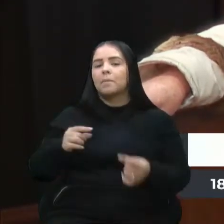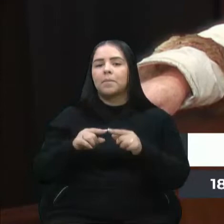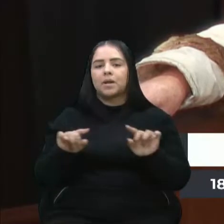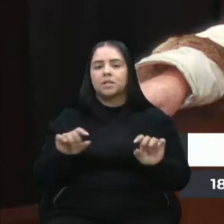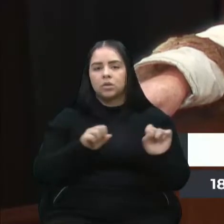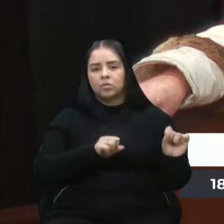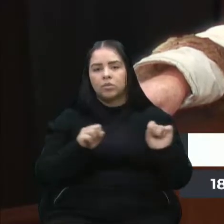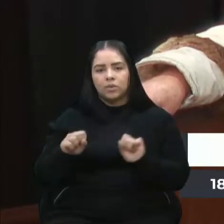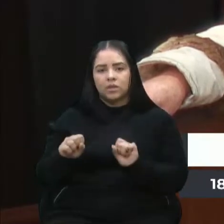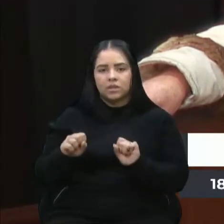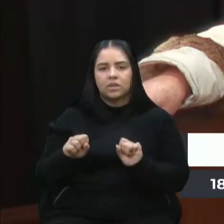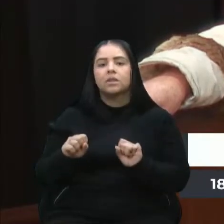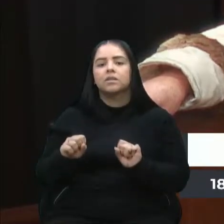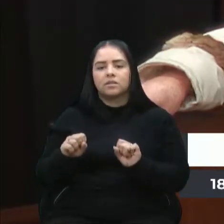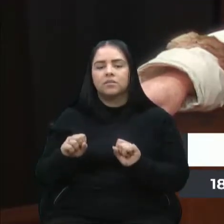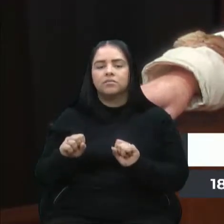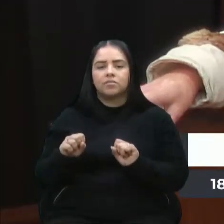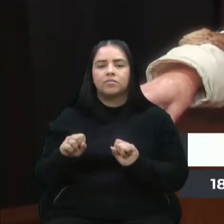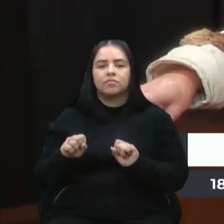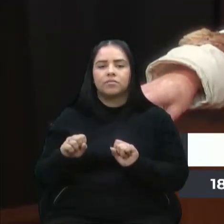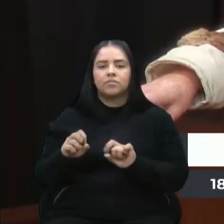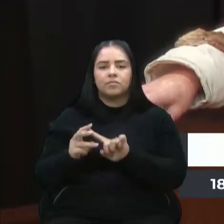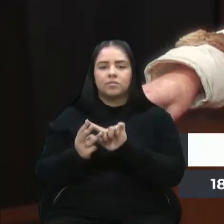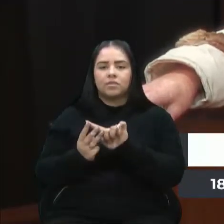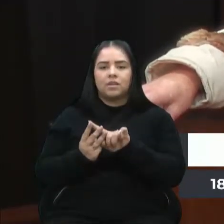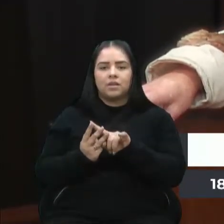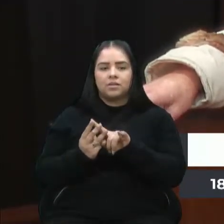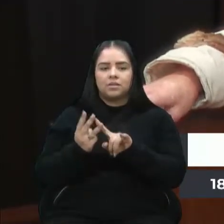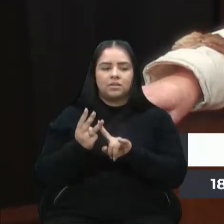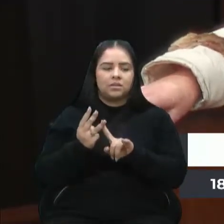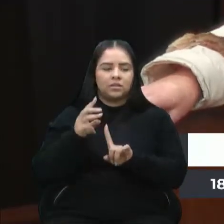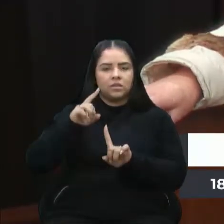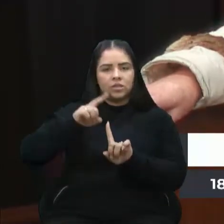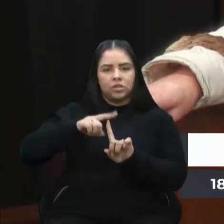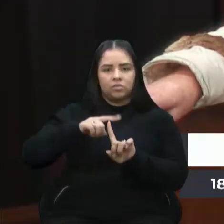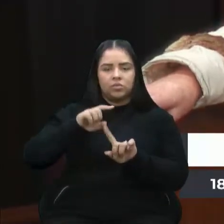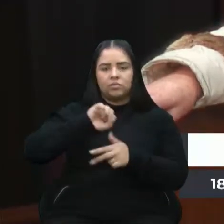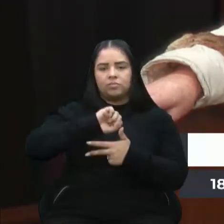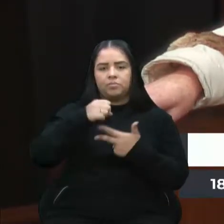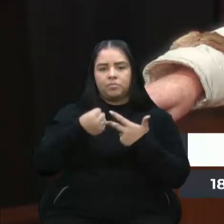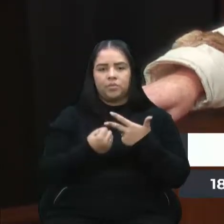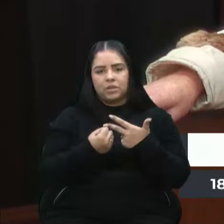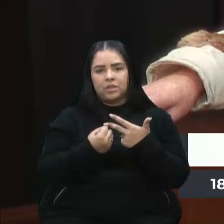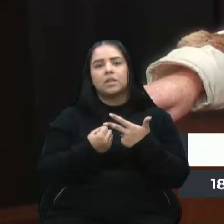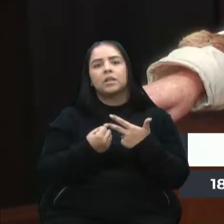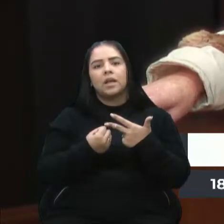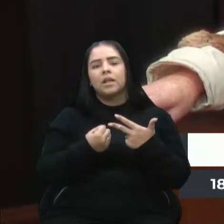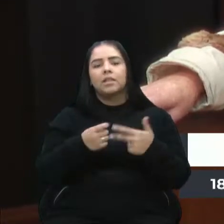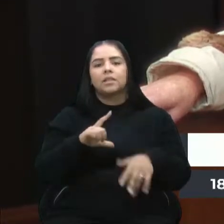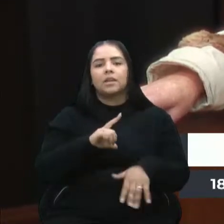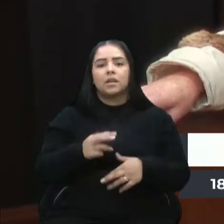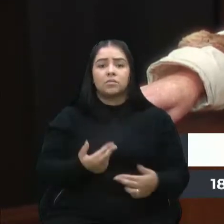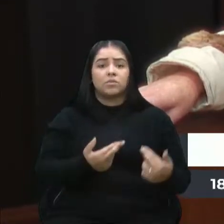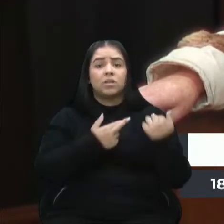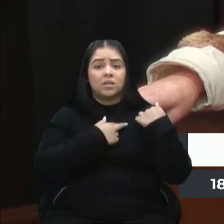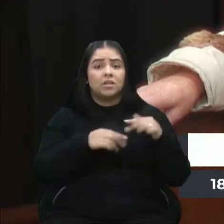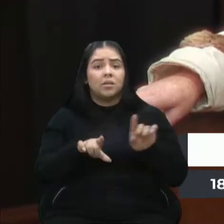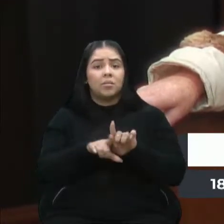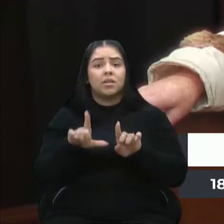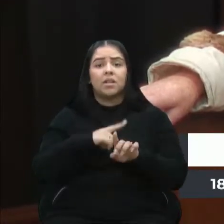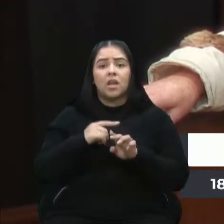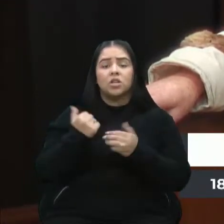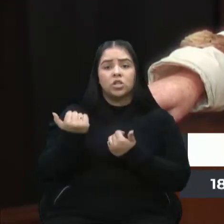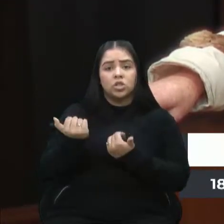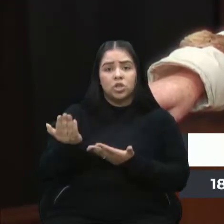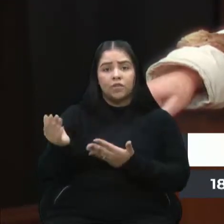os poderes públicos, nas 3 esferas, comecem a ser responsáveis por ter jovens aprendizes também, não